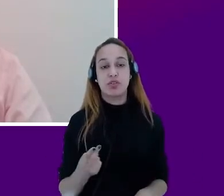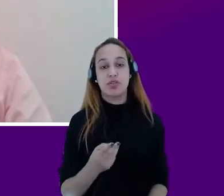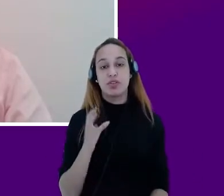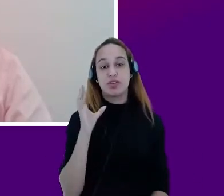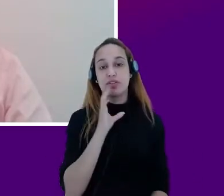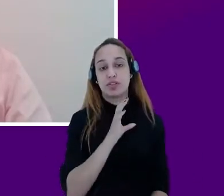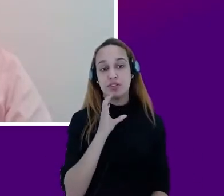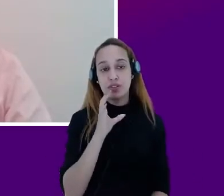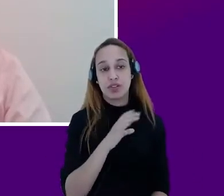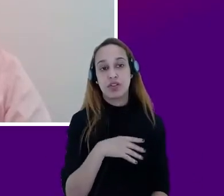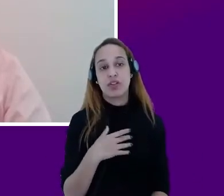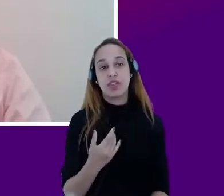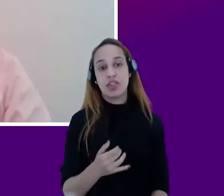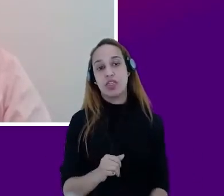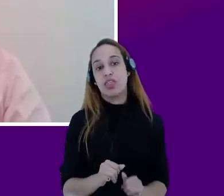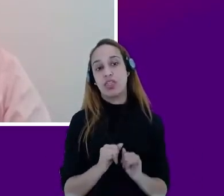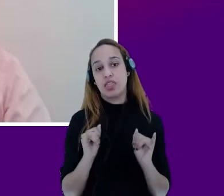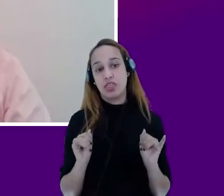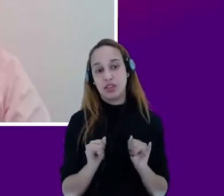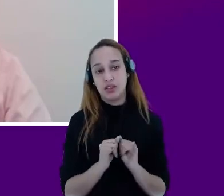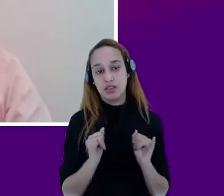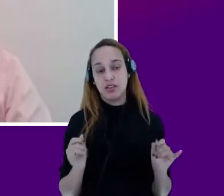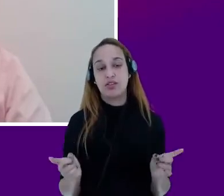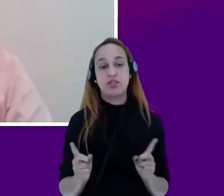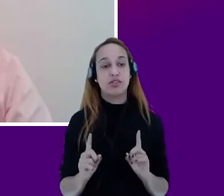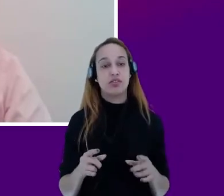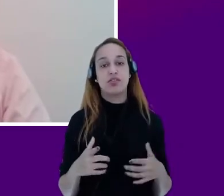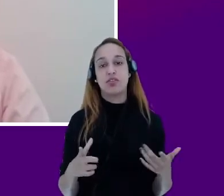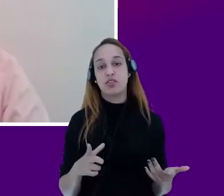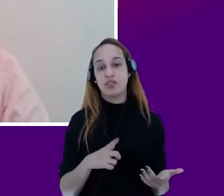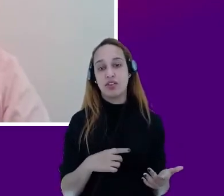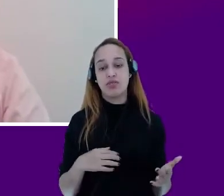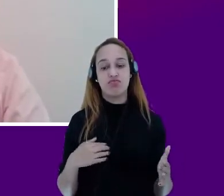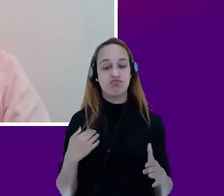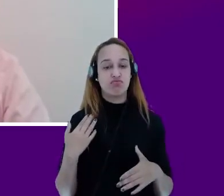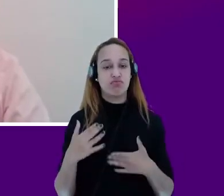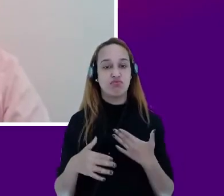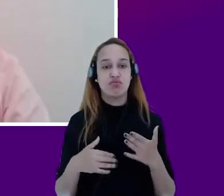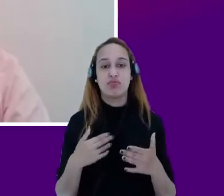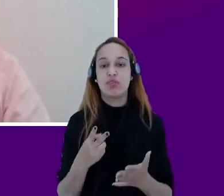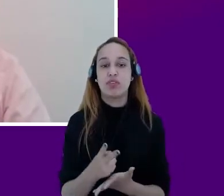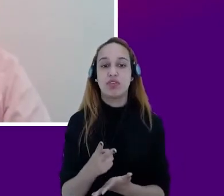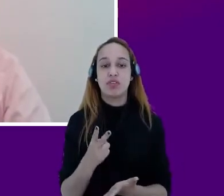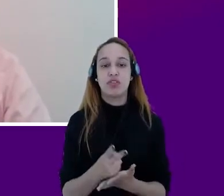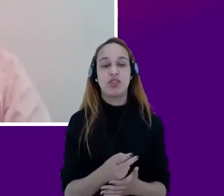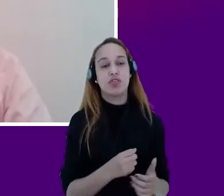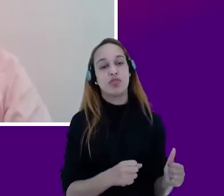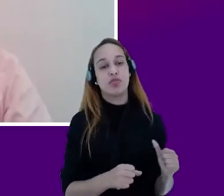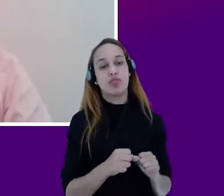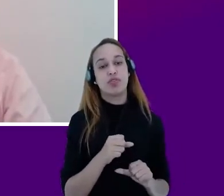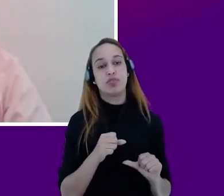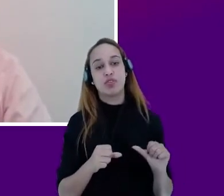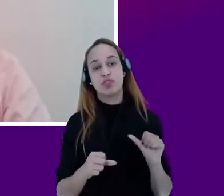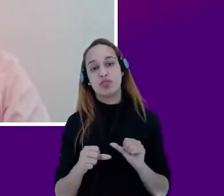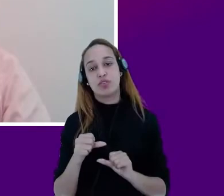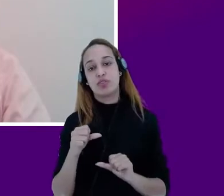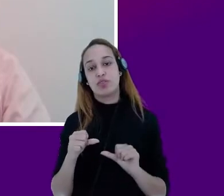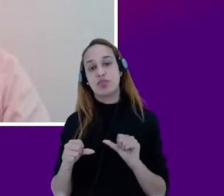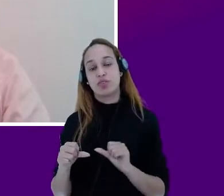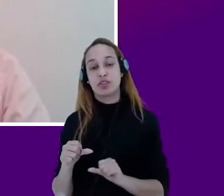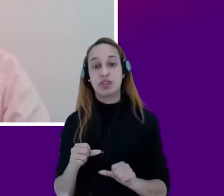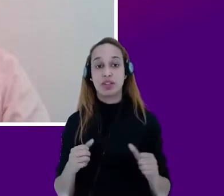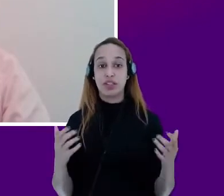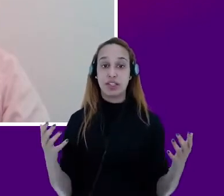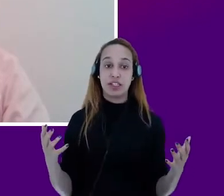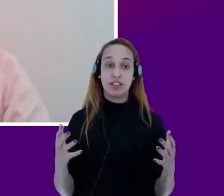em vão, né? É toda uma evolução e toda uma transformação contínua, que vai mudando de nome aqui e ali, né? Mas,